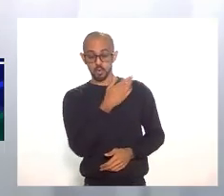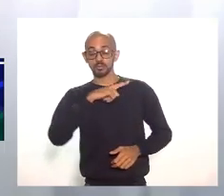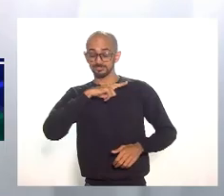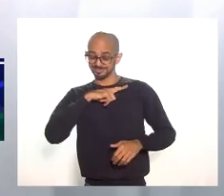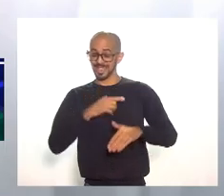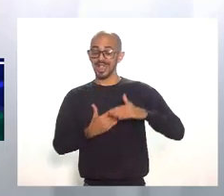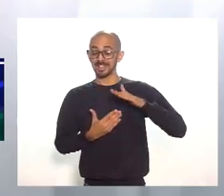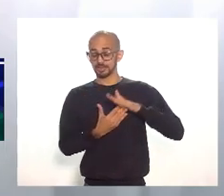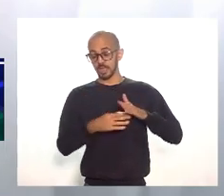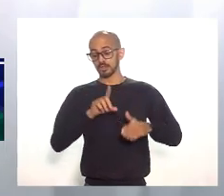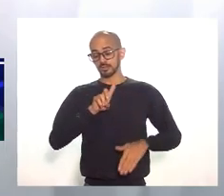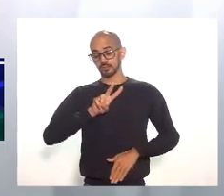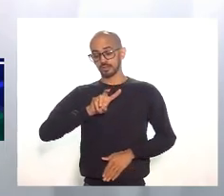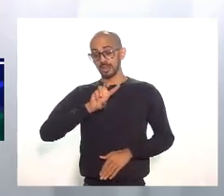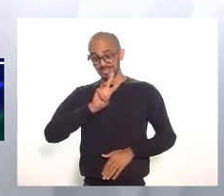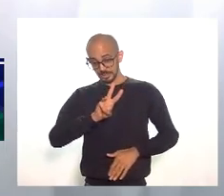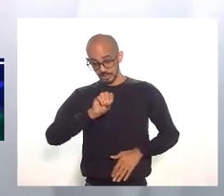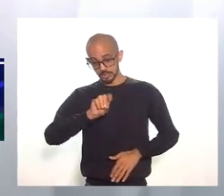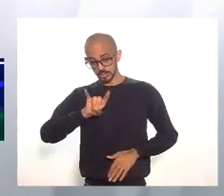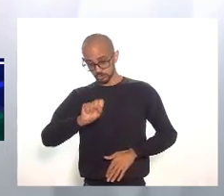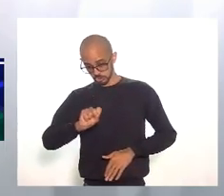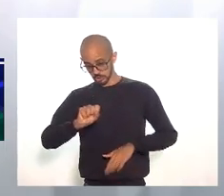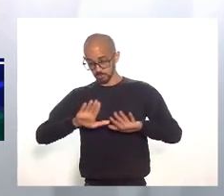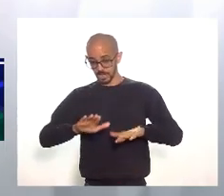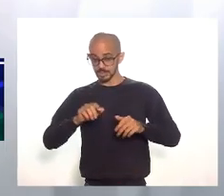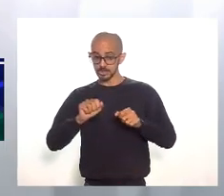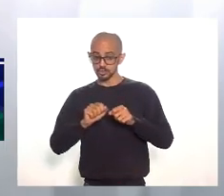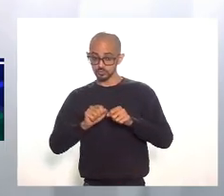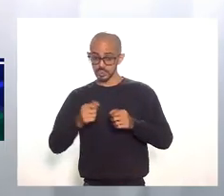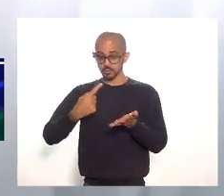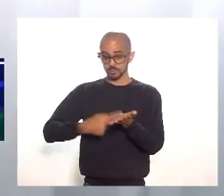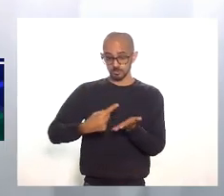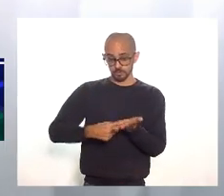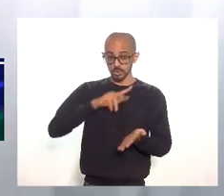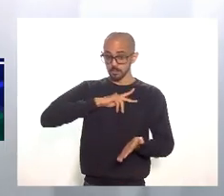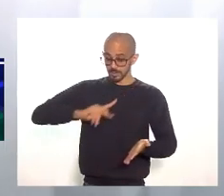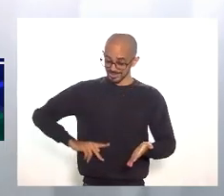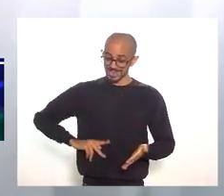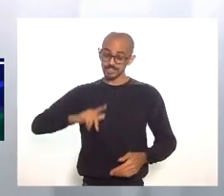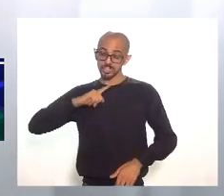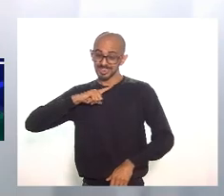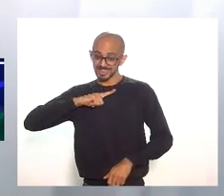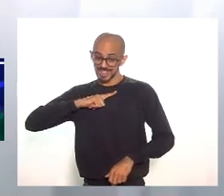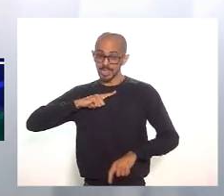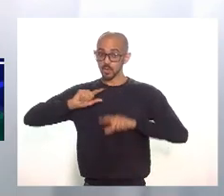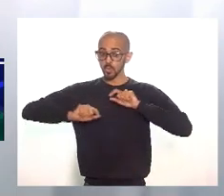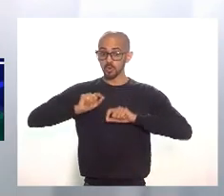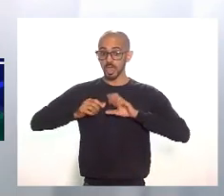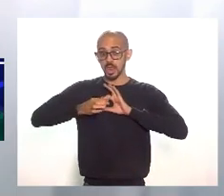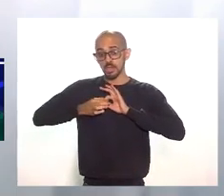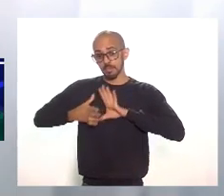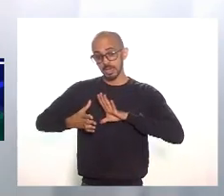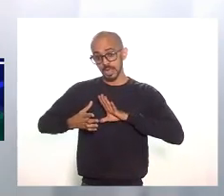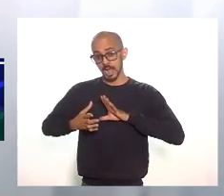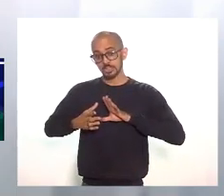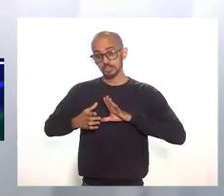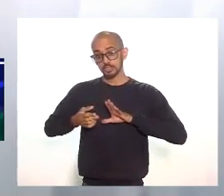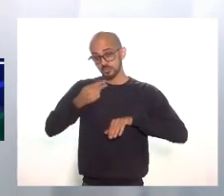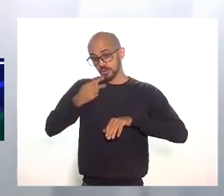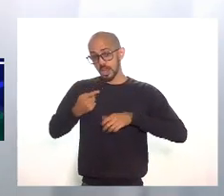até 30 dias. Como foi feito o acordo, o presidente ele tem a autonomia de decidir o retorno,